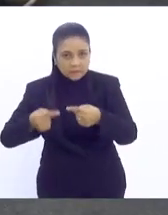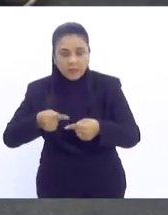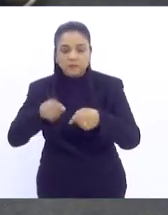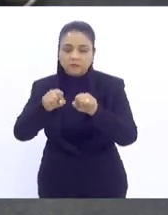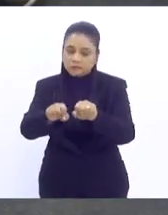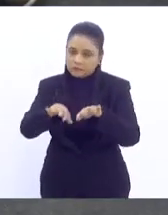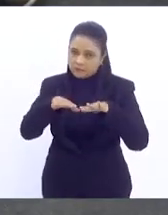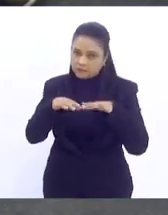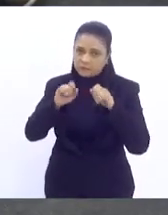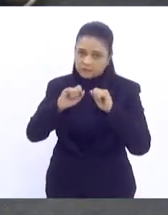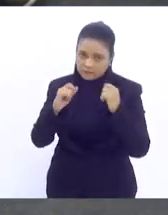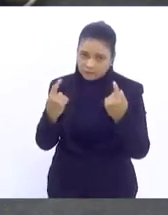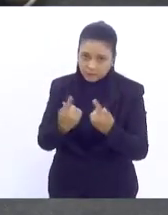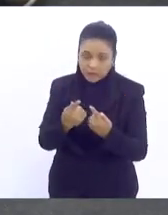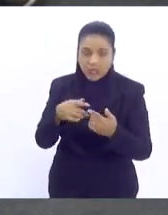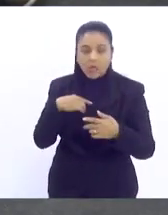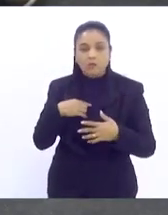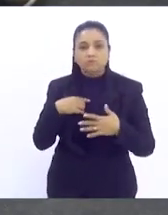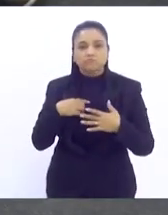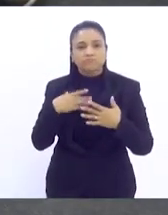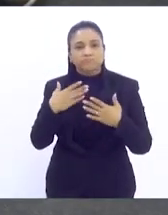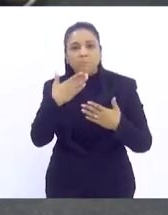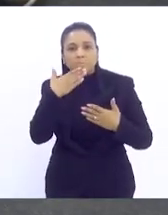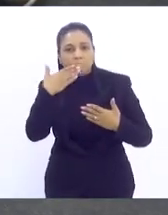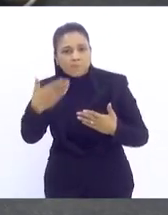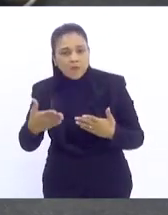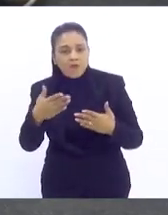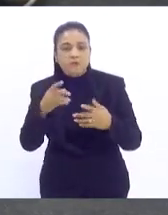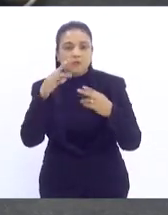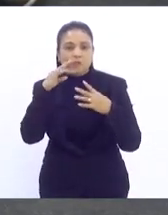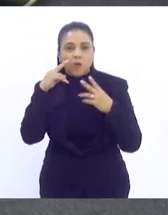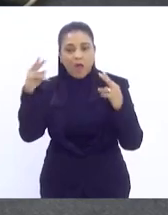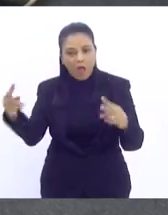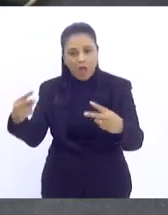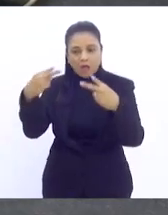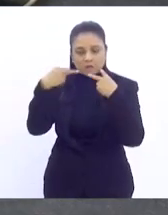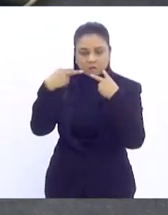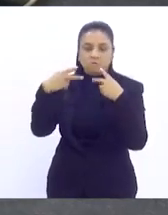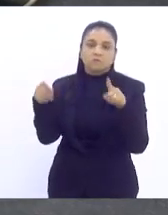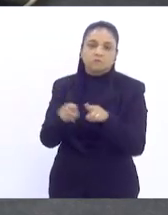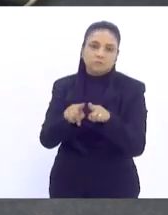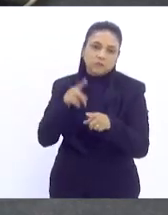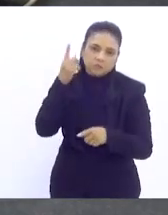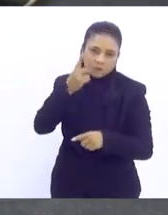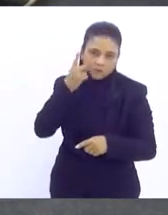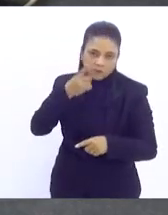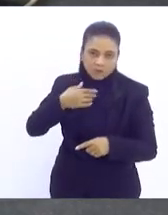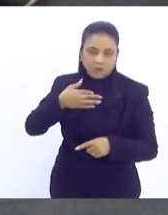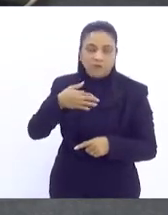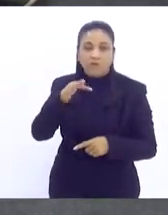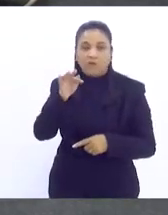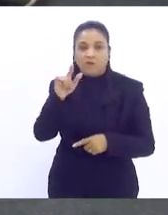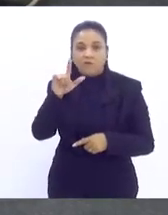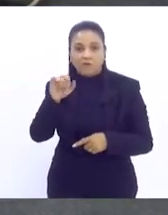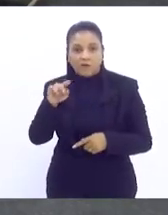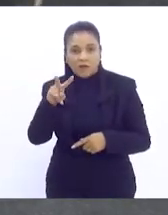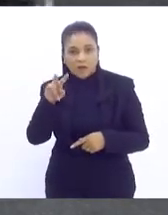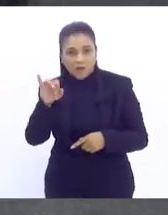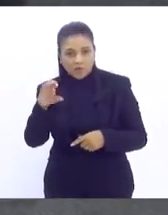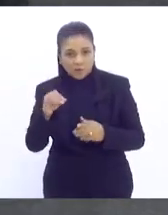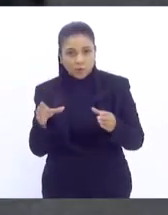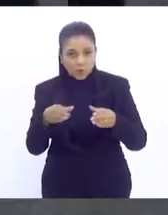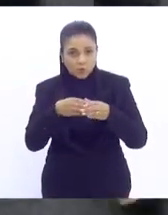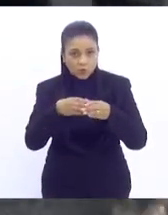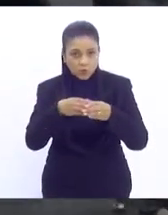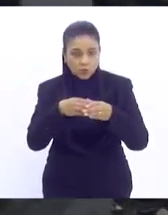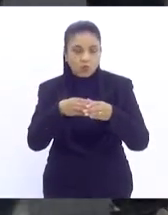Assembleia Legislativa por isso chama atenção também do Flávio Serafim presidente da Comissão de Meio Ambiente e falar para aqueles e